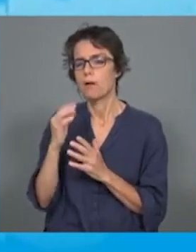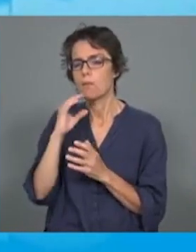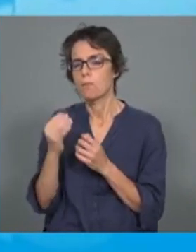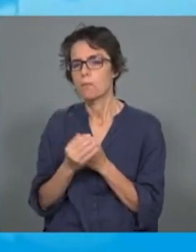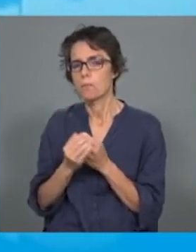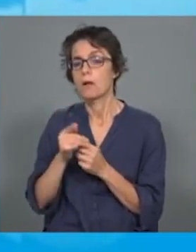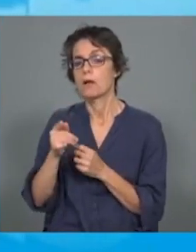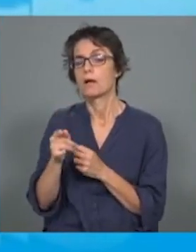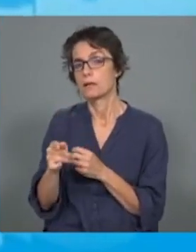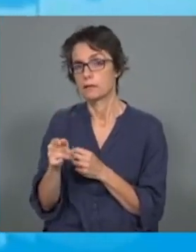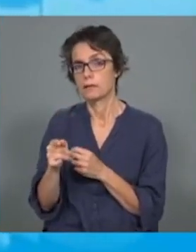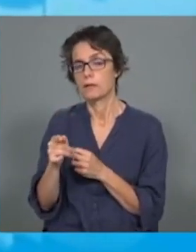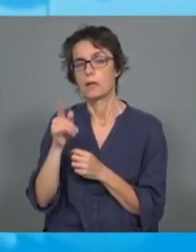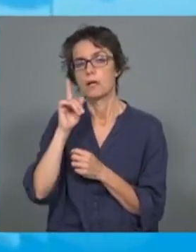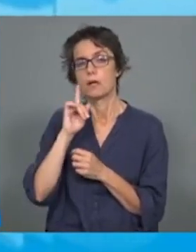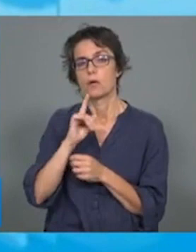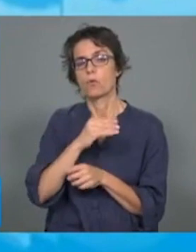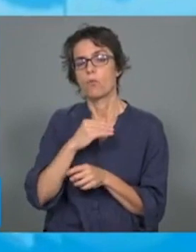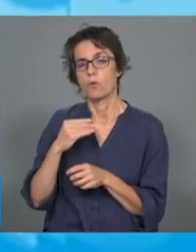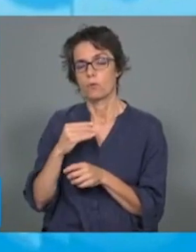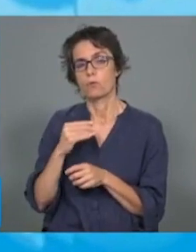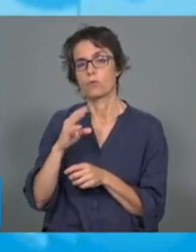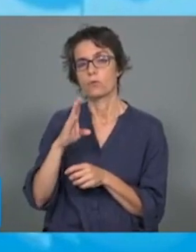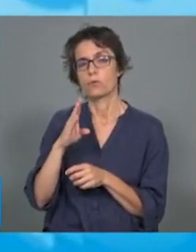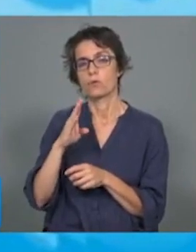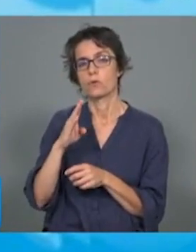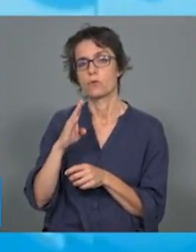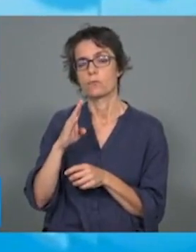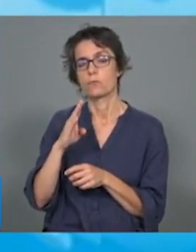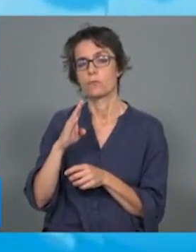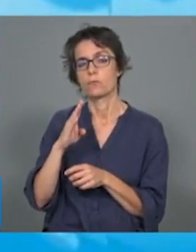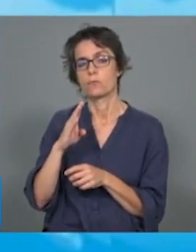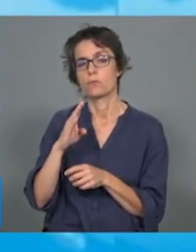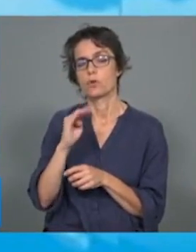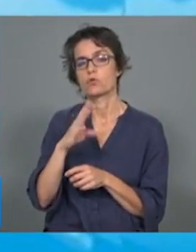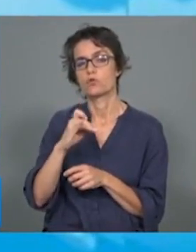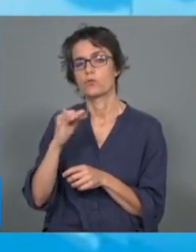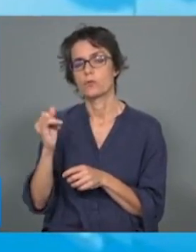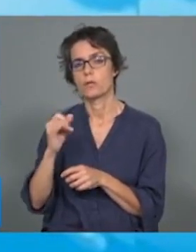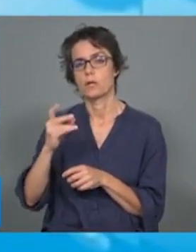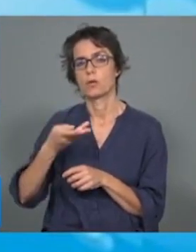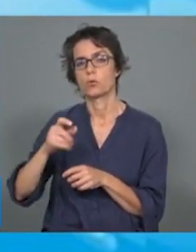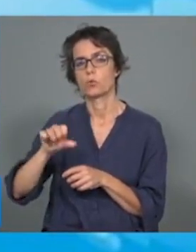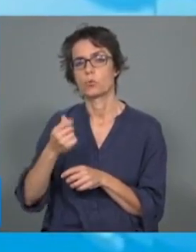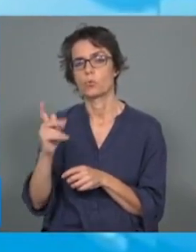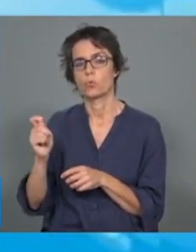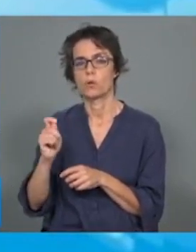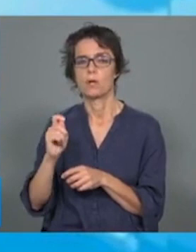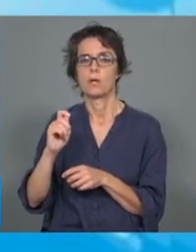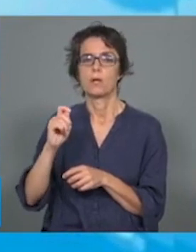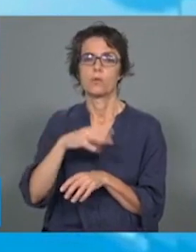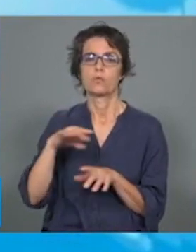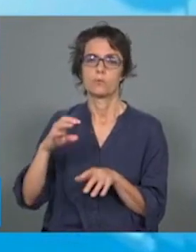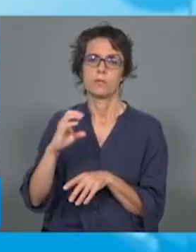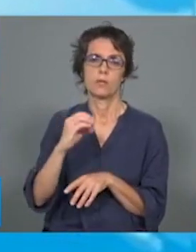doutora Sofia Duque, também aqui de Lisboa, do Hospital CUF, e depois, enfim, quando a dor